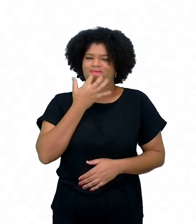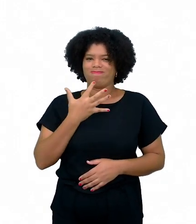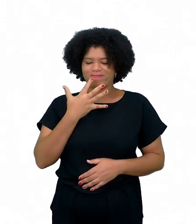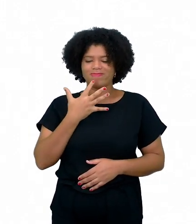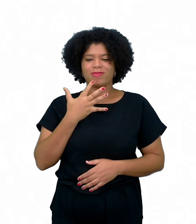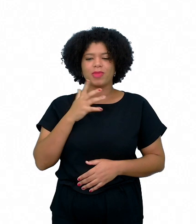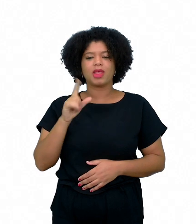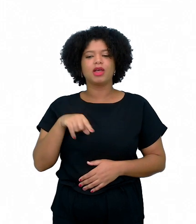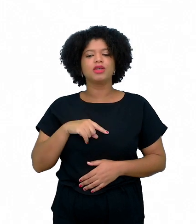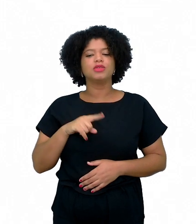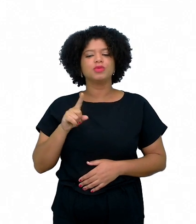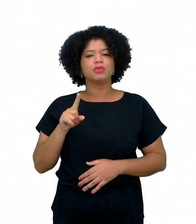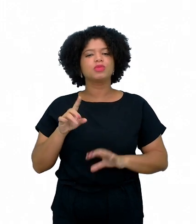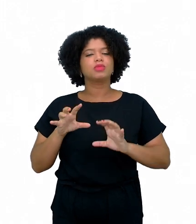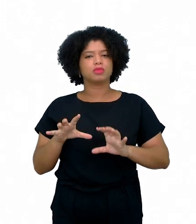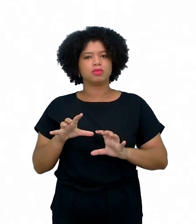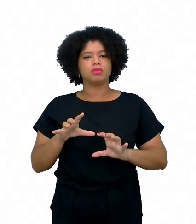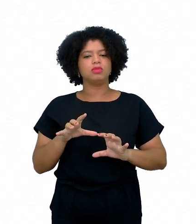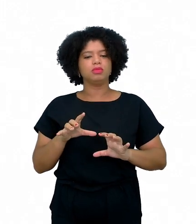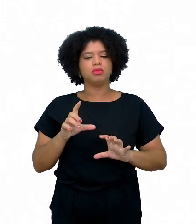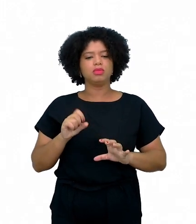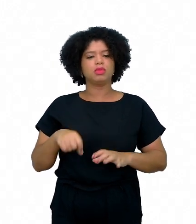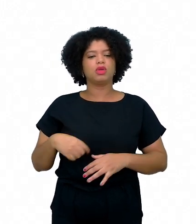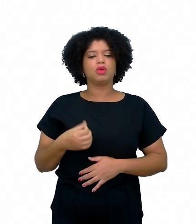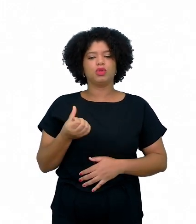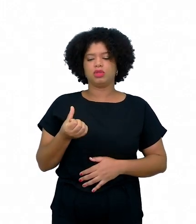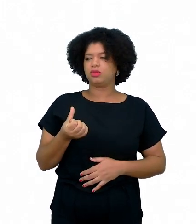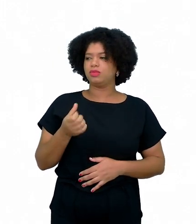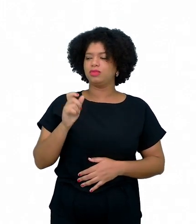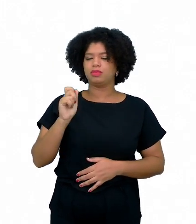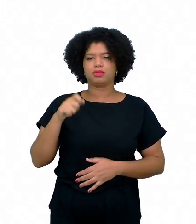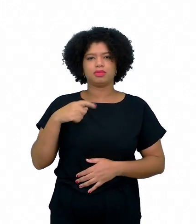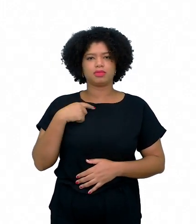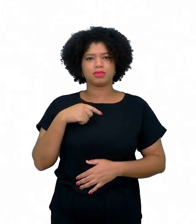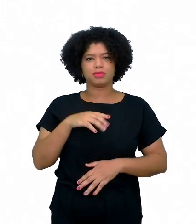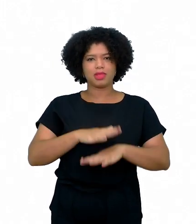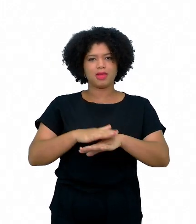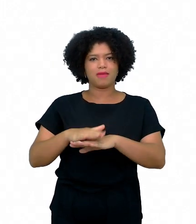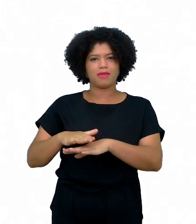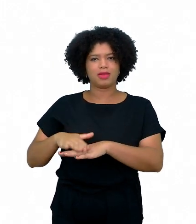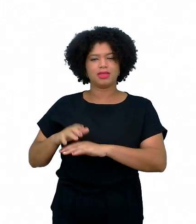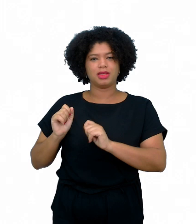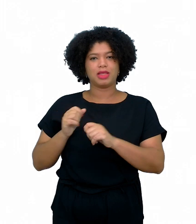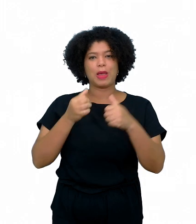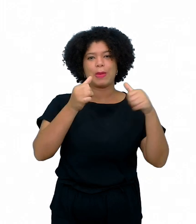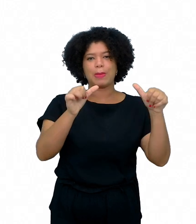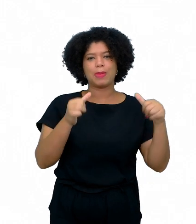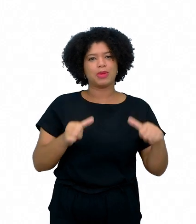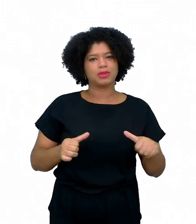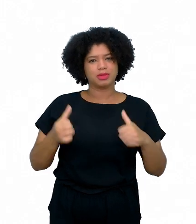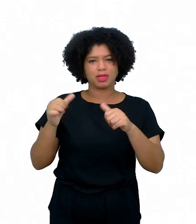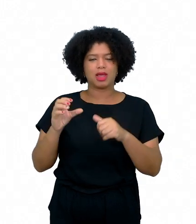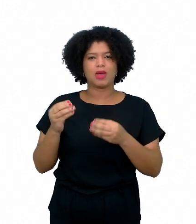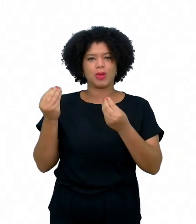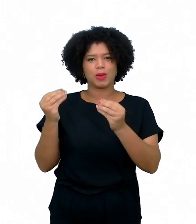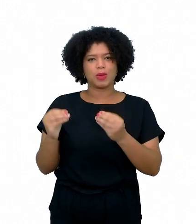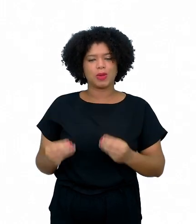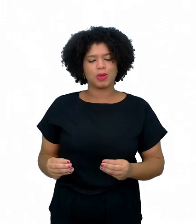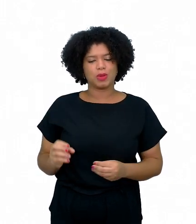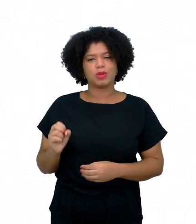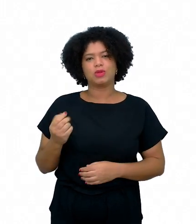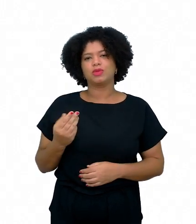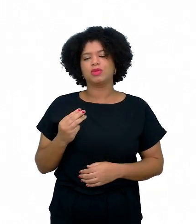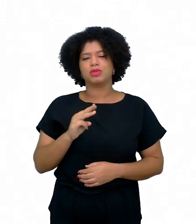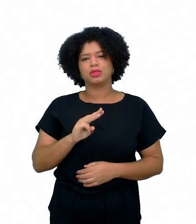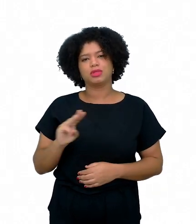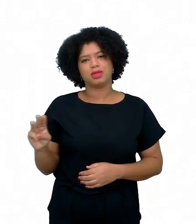no momento 6 eles publicam o que eles fizeram em algum site, né?